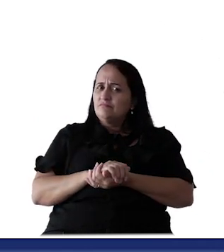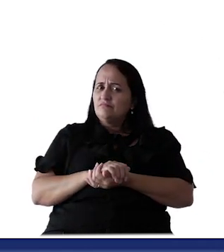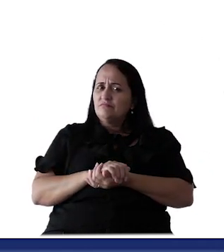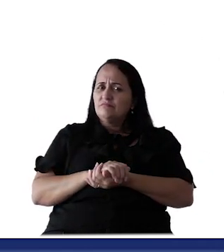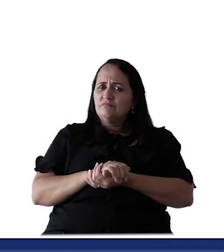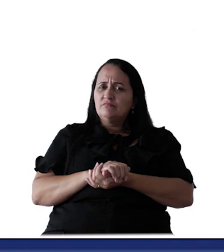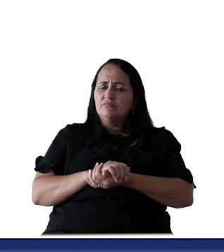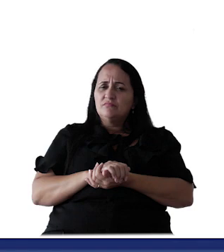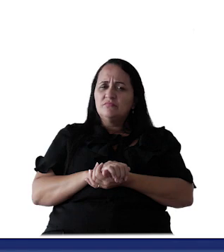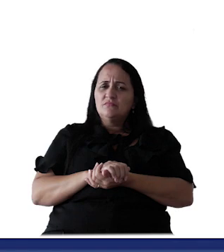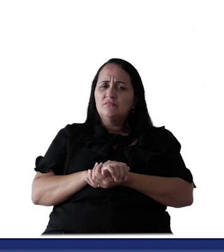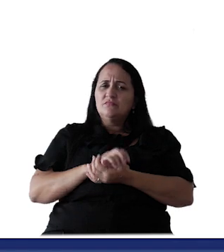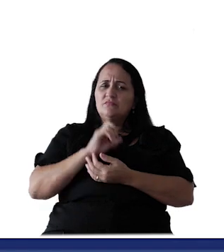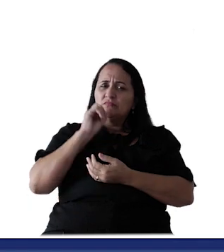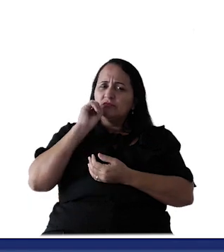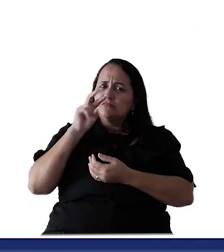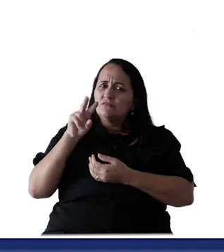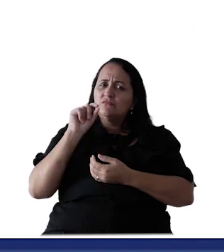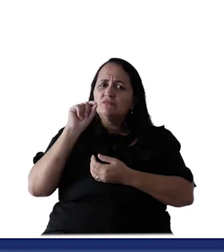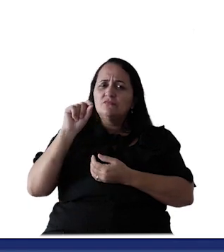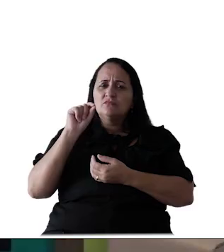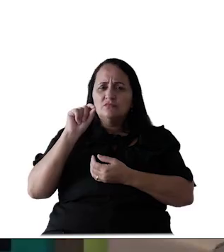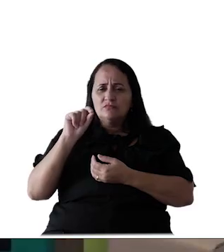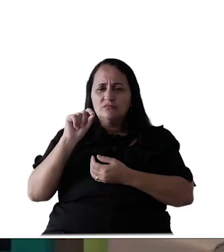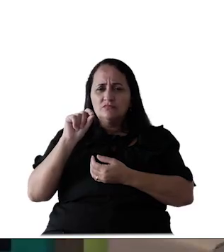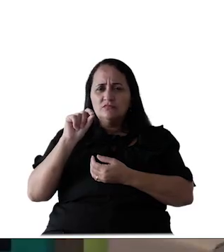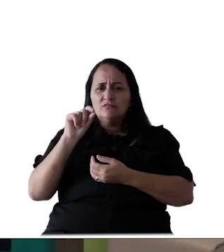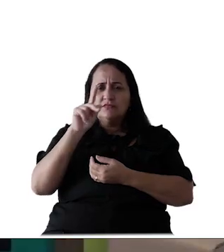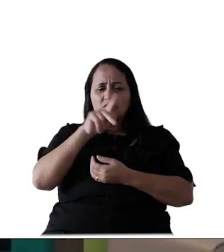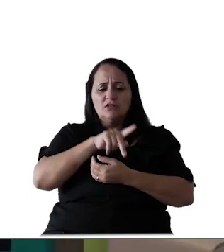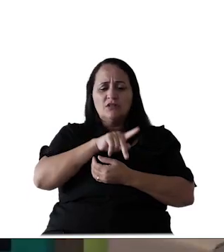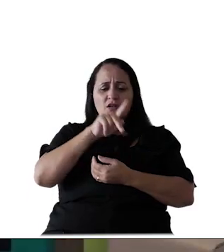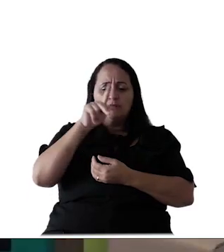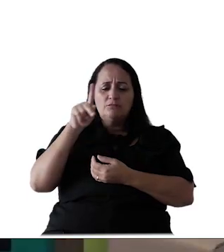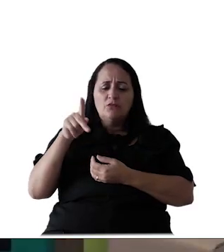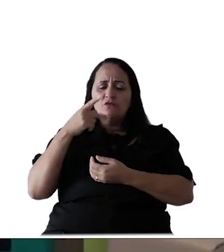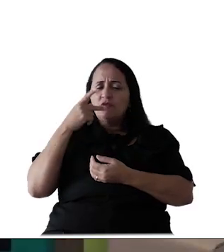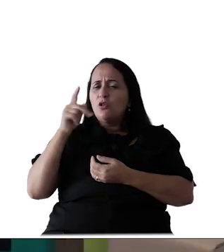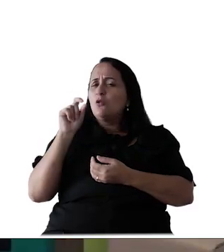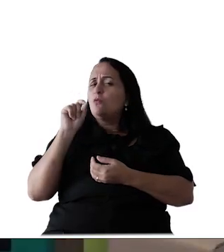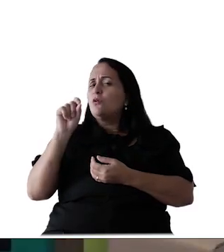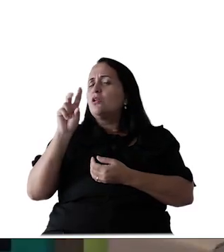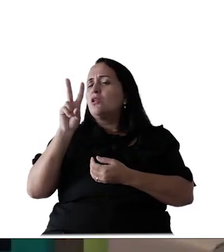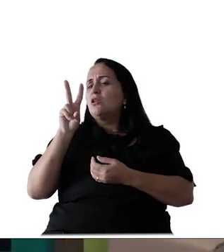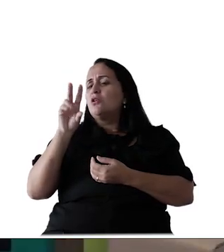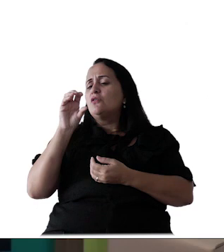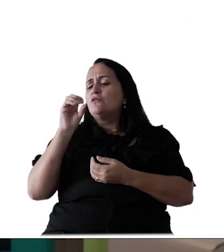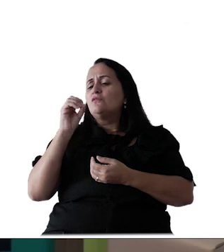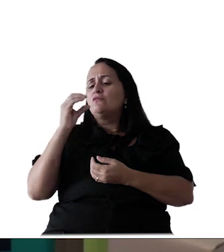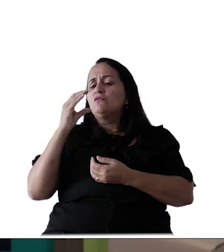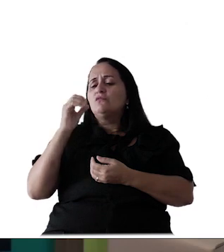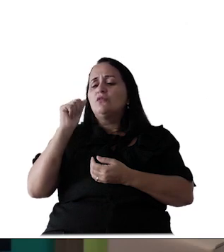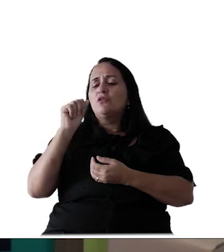vocativo. A Protereza, no início da fala da nossa aula, disse que o vocativo é um chamamento,